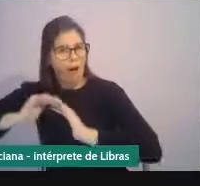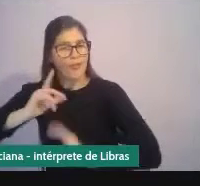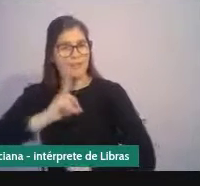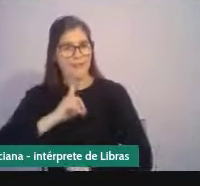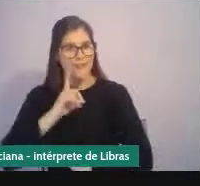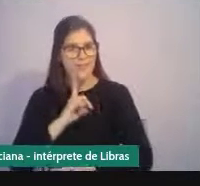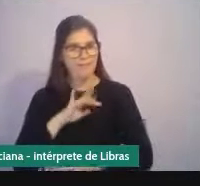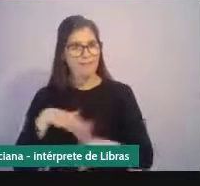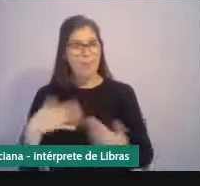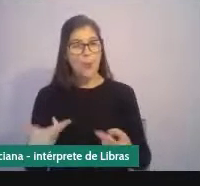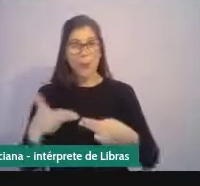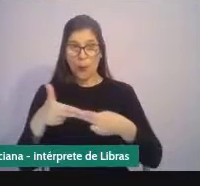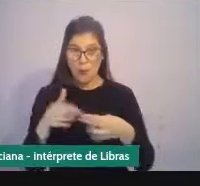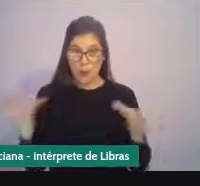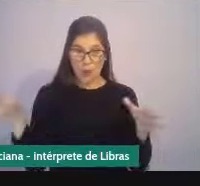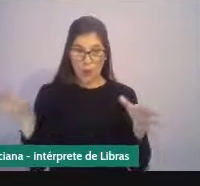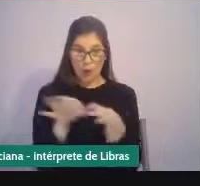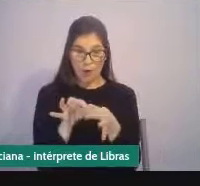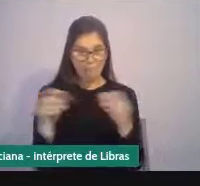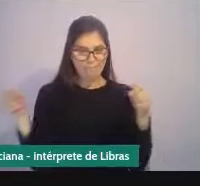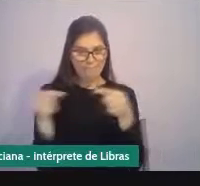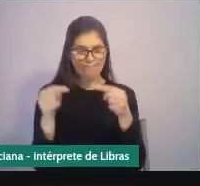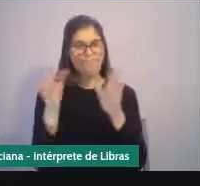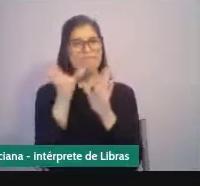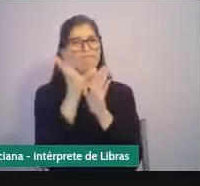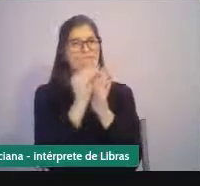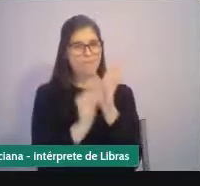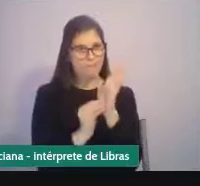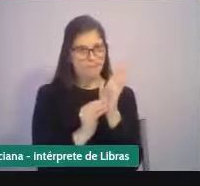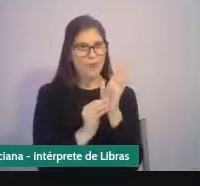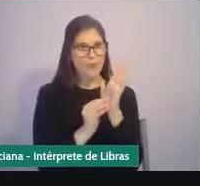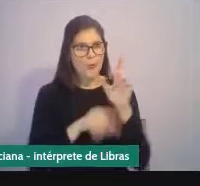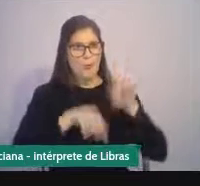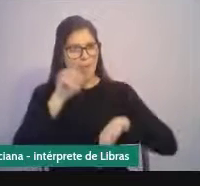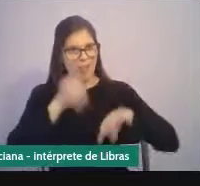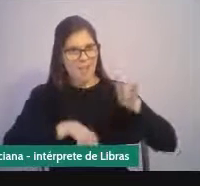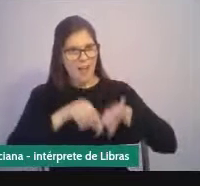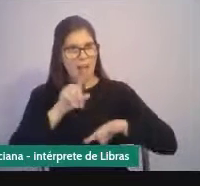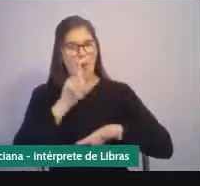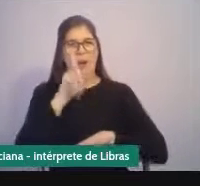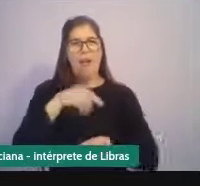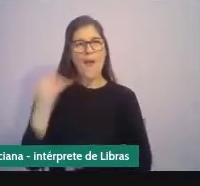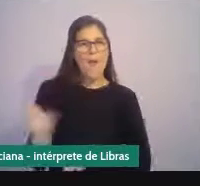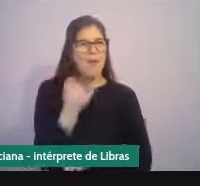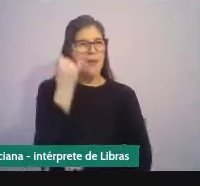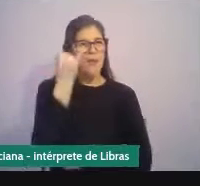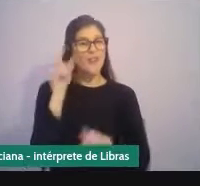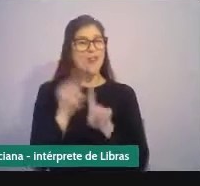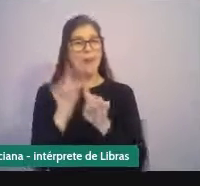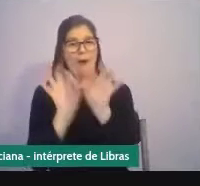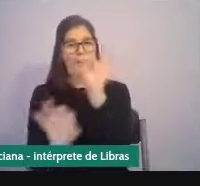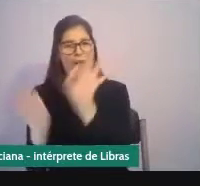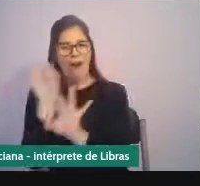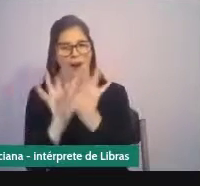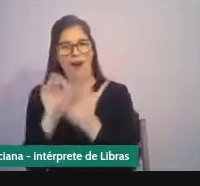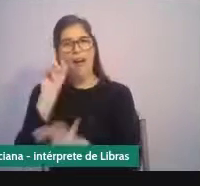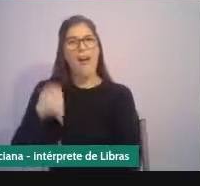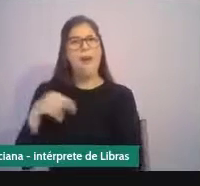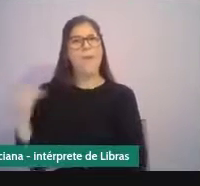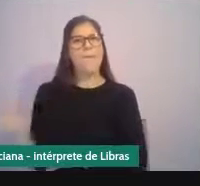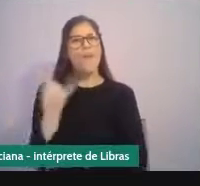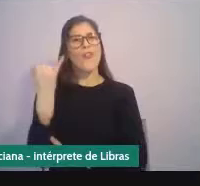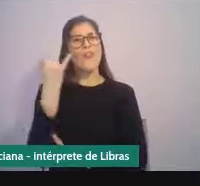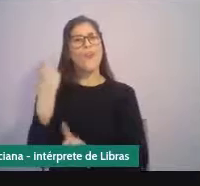contato com esses materiais que os professores produziram conosco e a formatação, organização desses materiais, ela vai permitindo